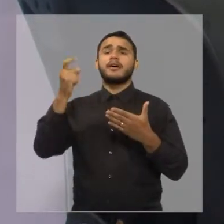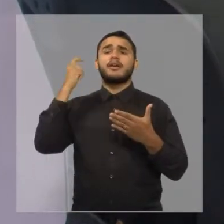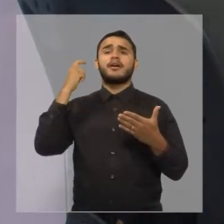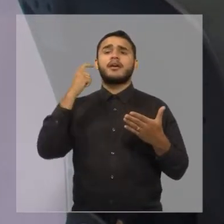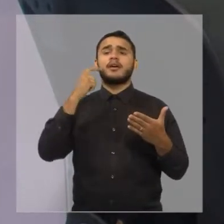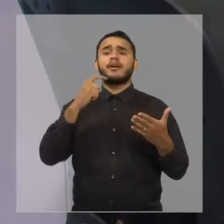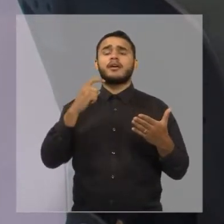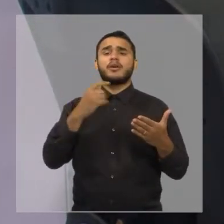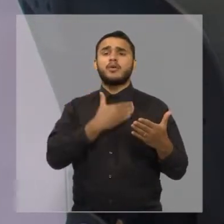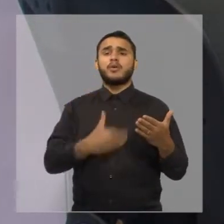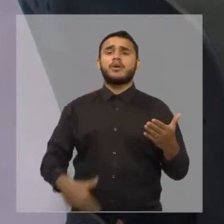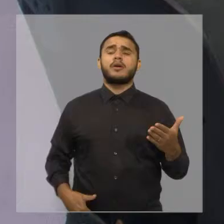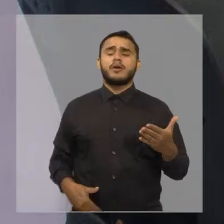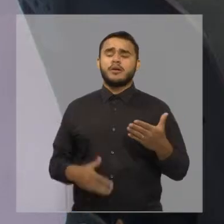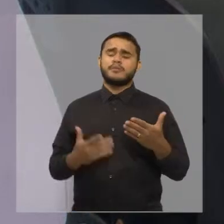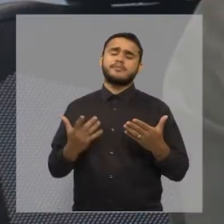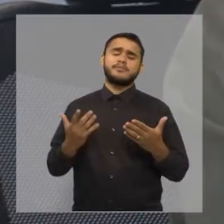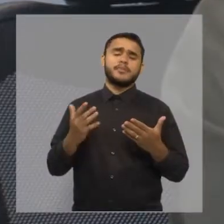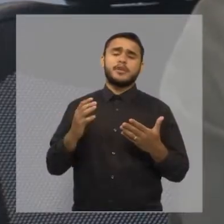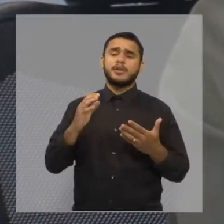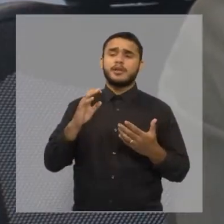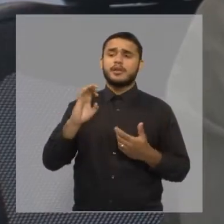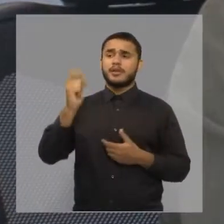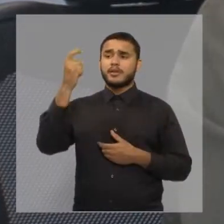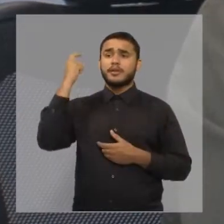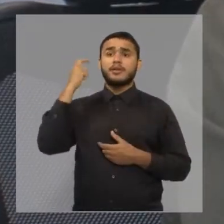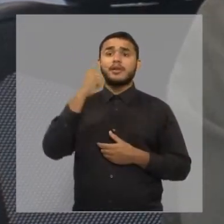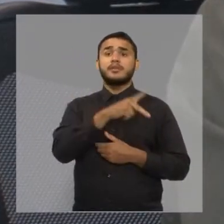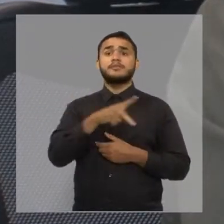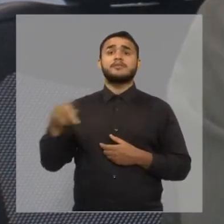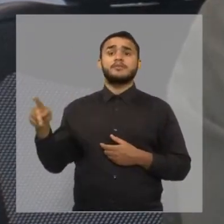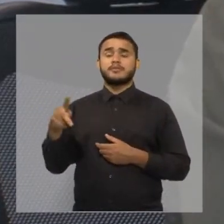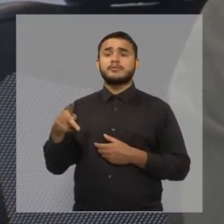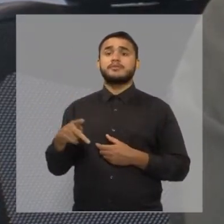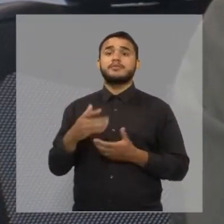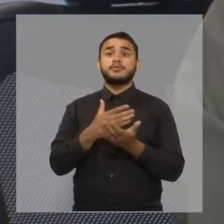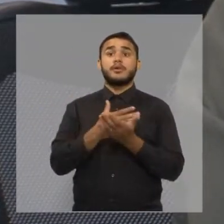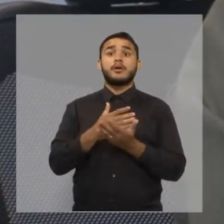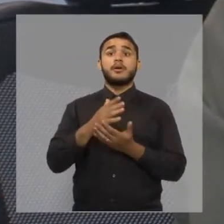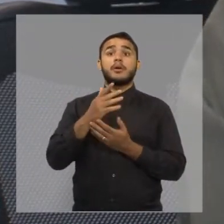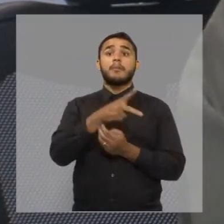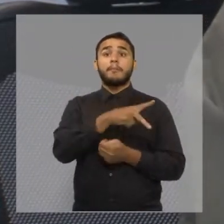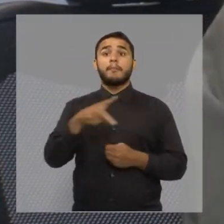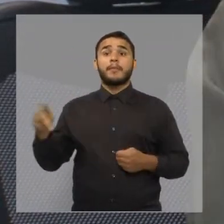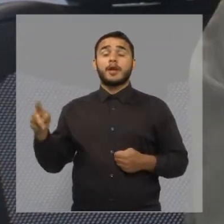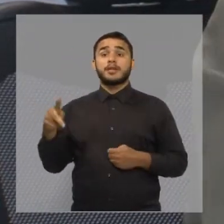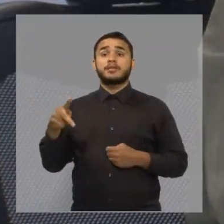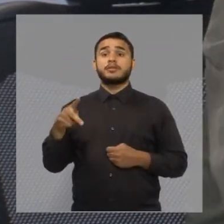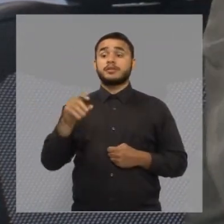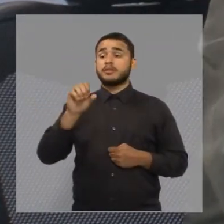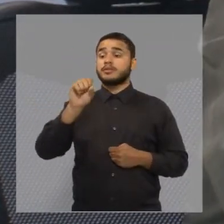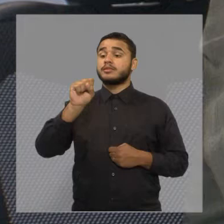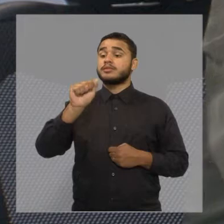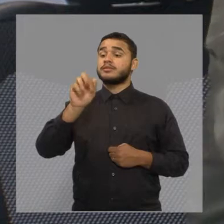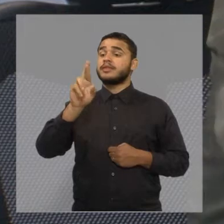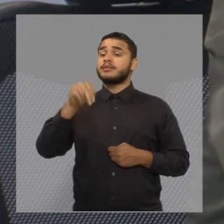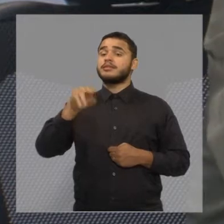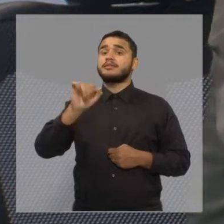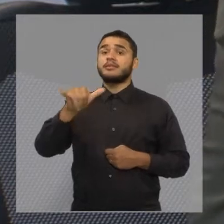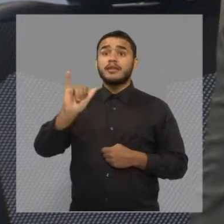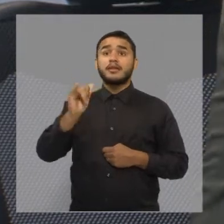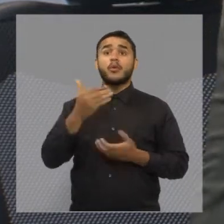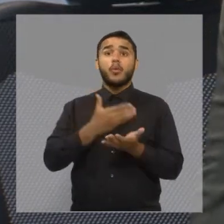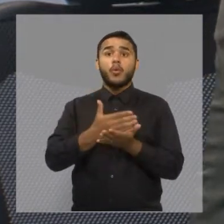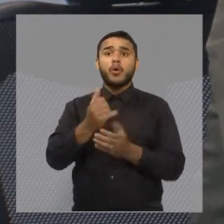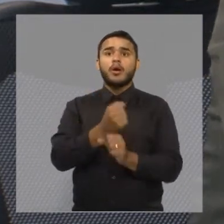parou a Ferrovia Norte-Sul. Não tinha mais como parar. O Sarney começou a Ferrovia Norte-Sul, ela passou 20 anos parada. Nós estamos com um governo que iniciou agora,